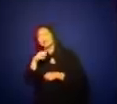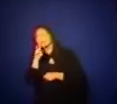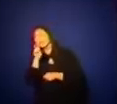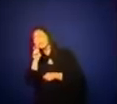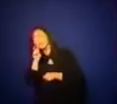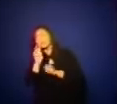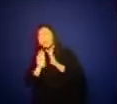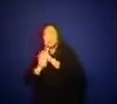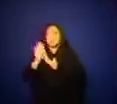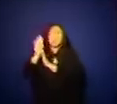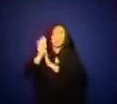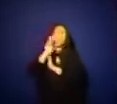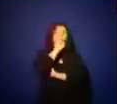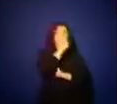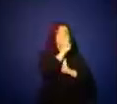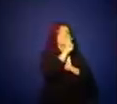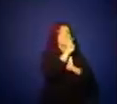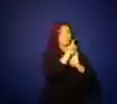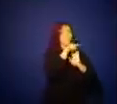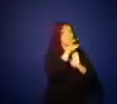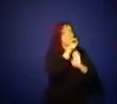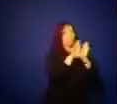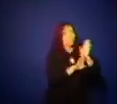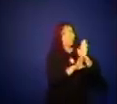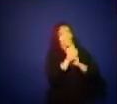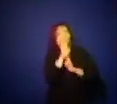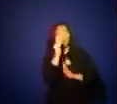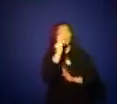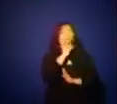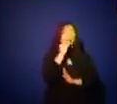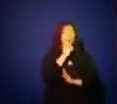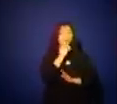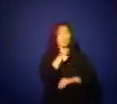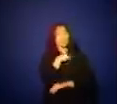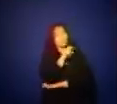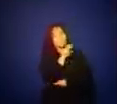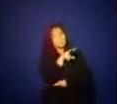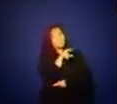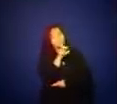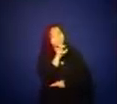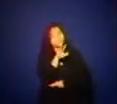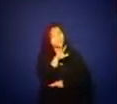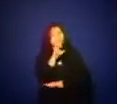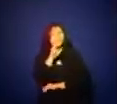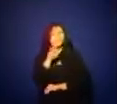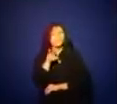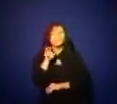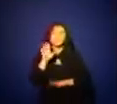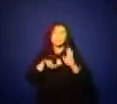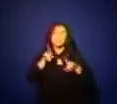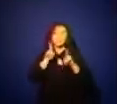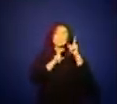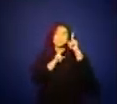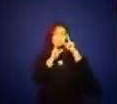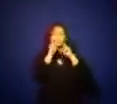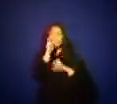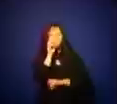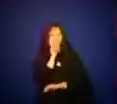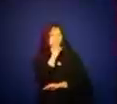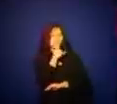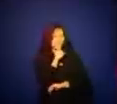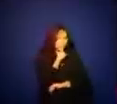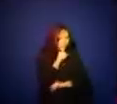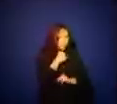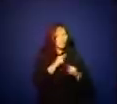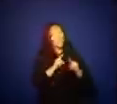tem uma coisa de crescimento muito forte na Ásia aí a gente fica olhando assim os latinos meios né deprimidos e